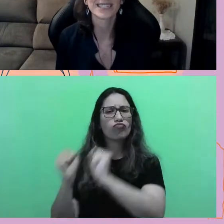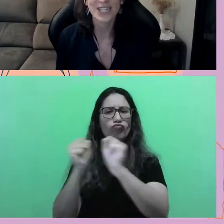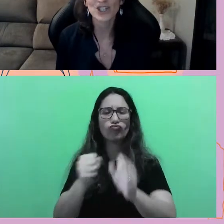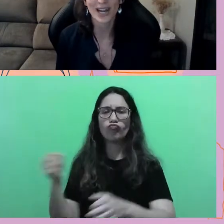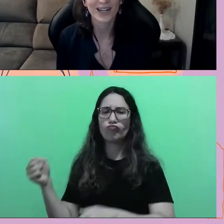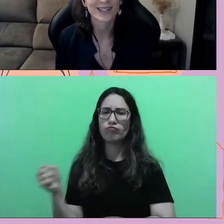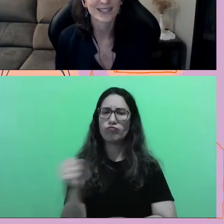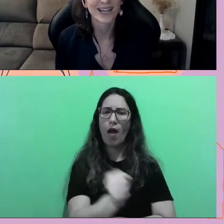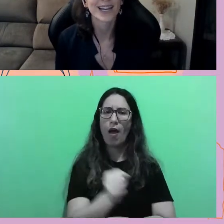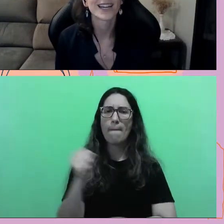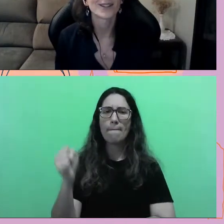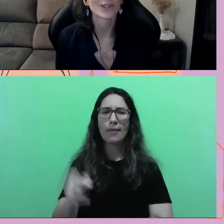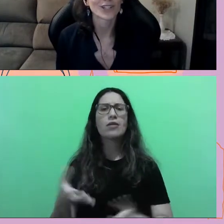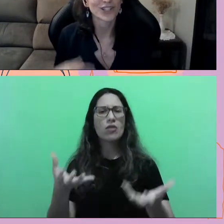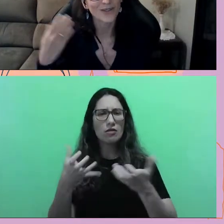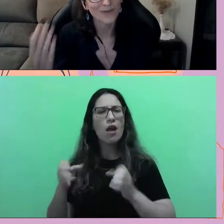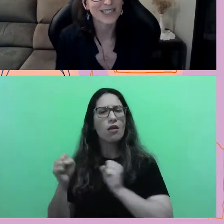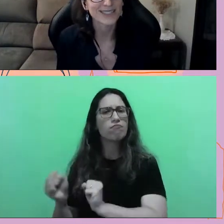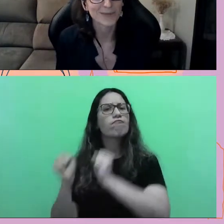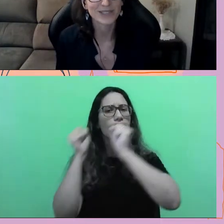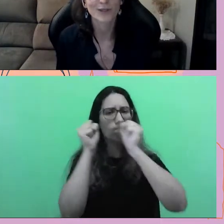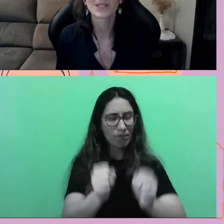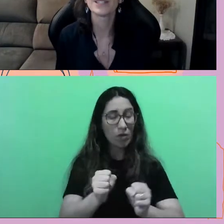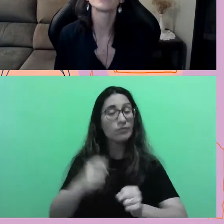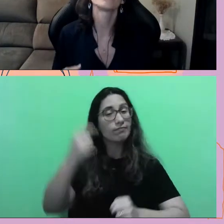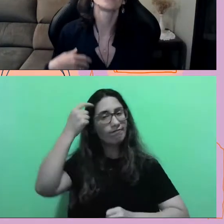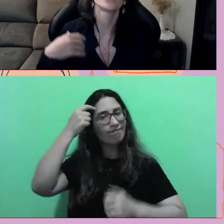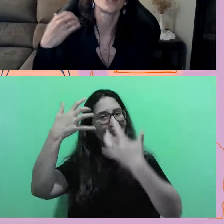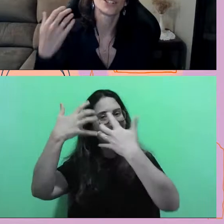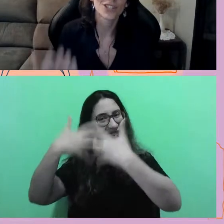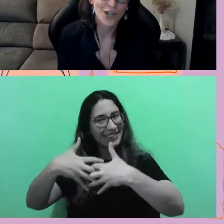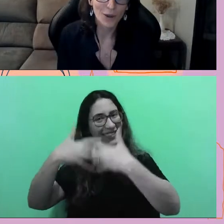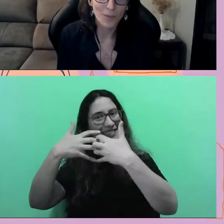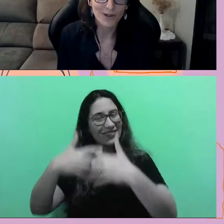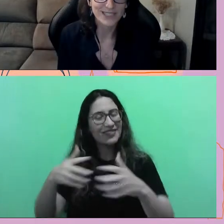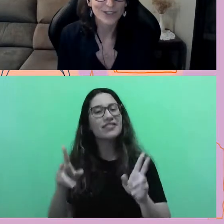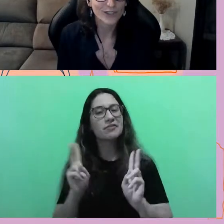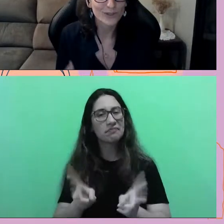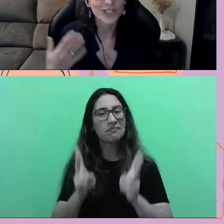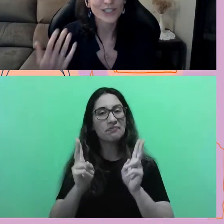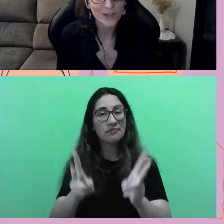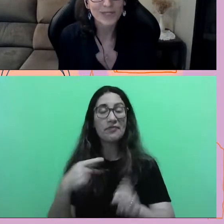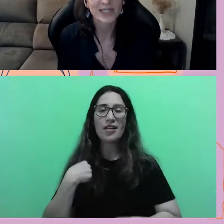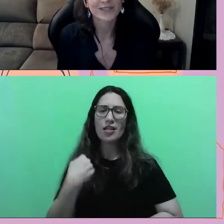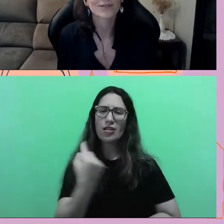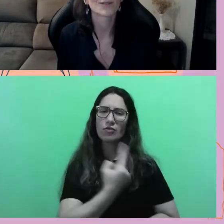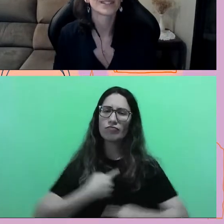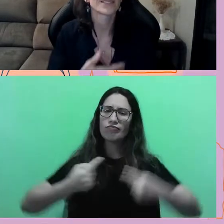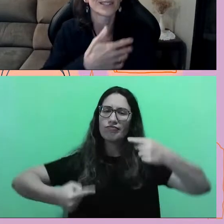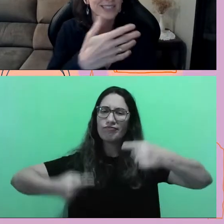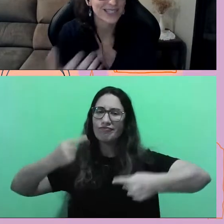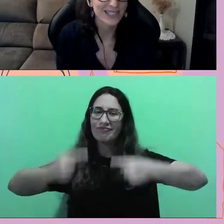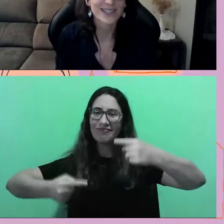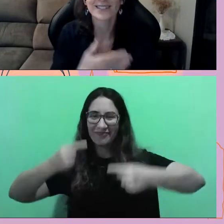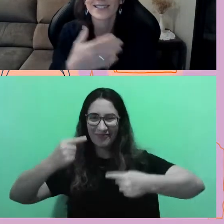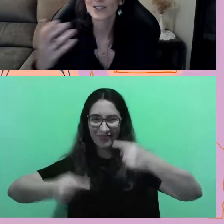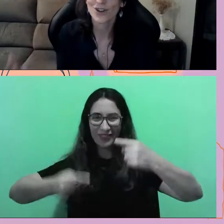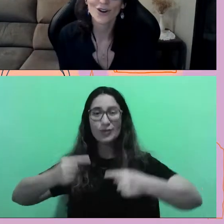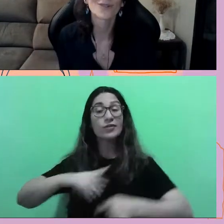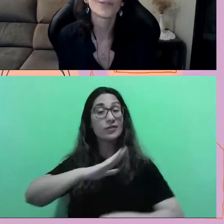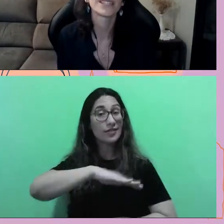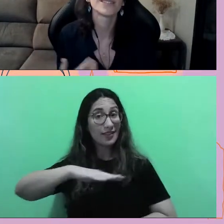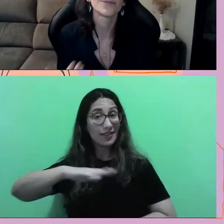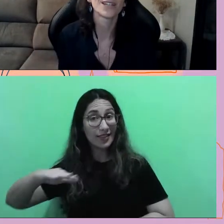gente desejar, né? Então, que a gente reflita sempre sobre isso, que a gente possa discutir sobre isso com as nossas